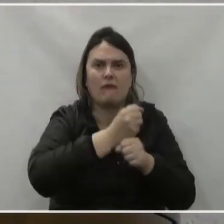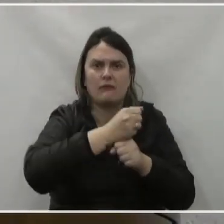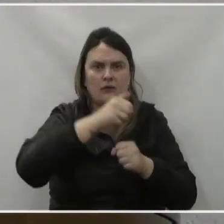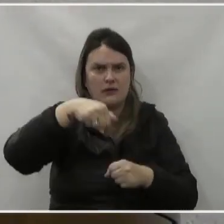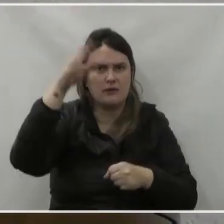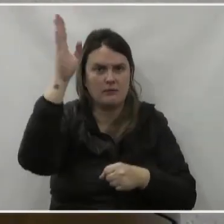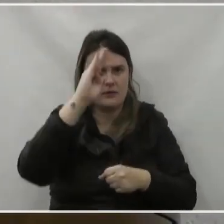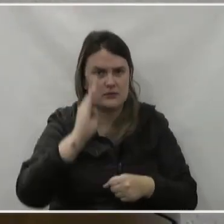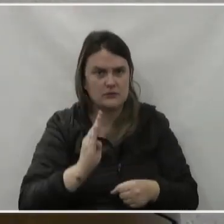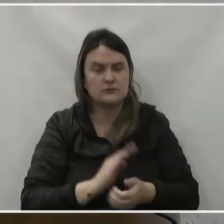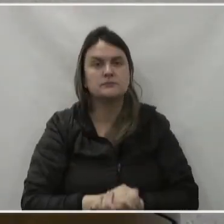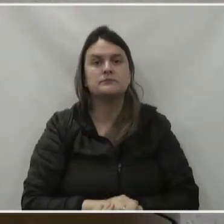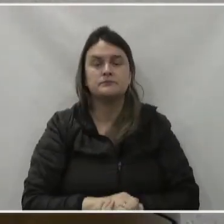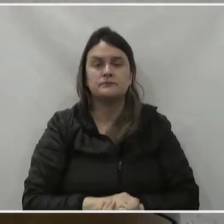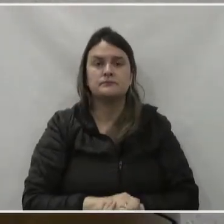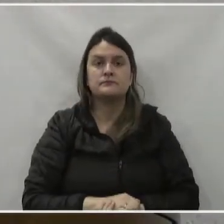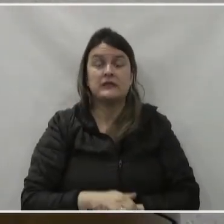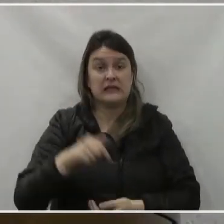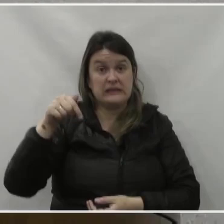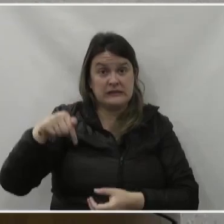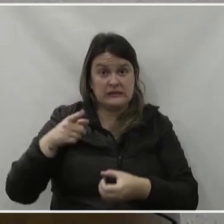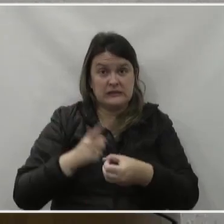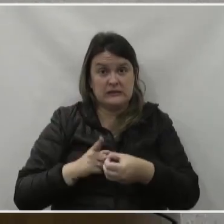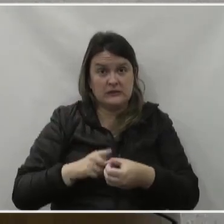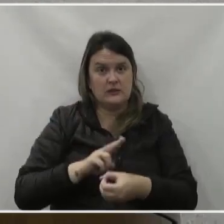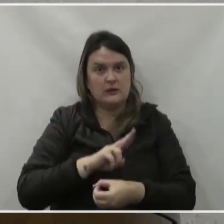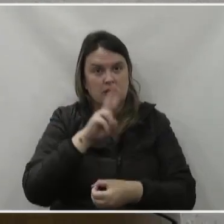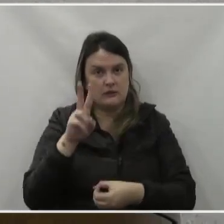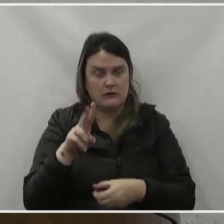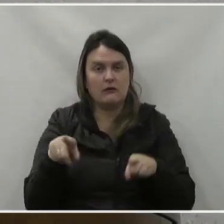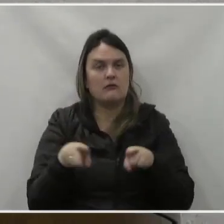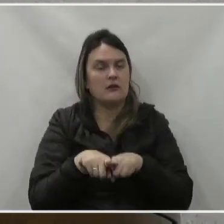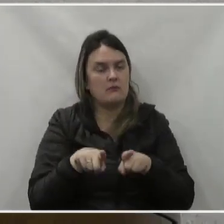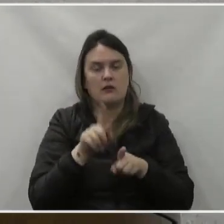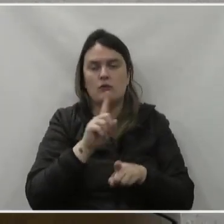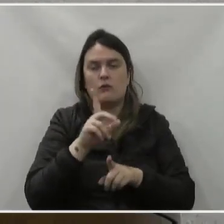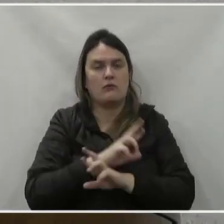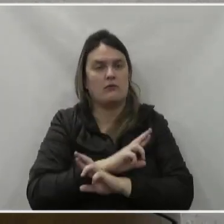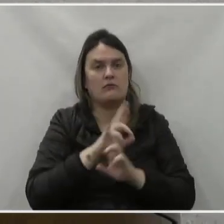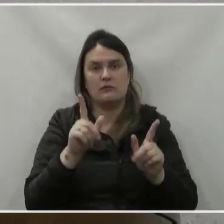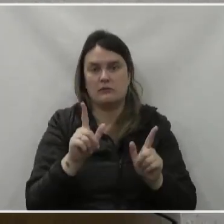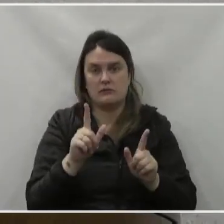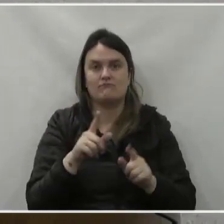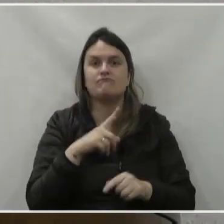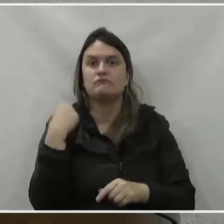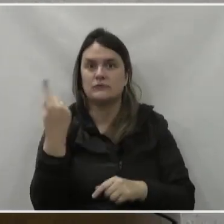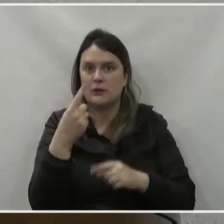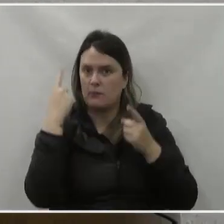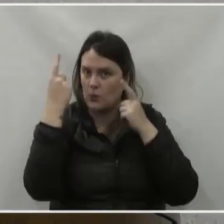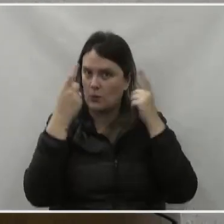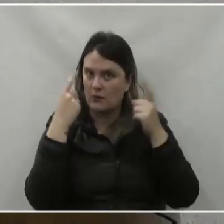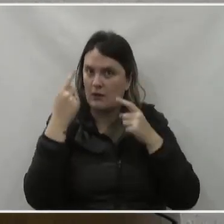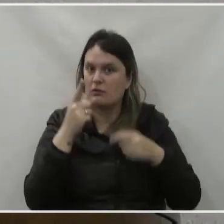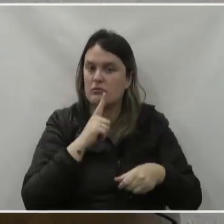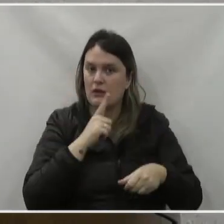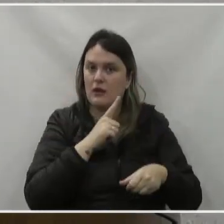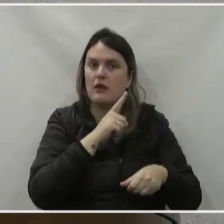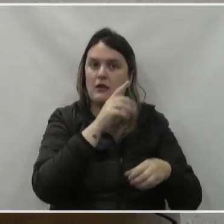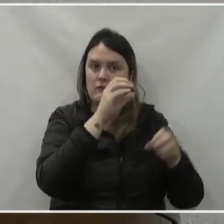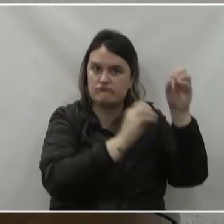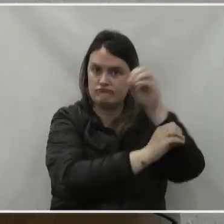Brasil. Aqui em nosso município, a situação não é diferente. E nós temos uma universidade que